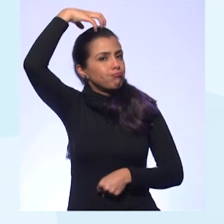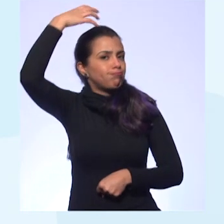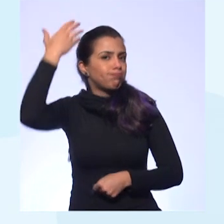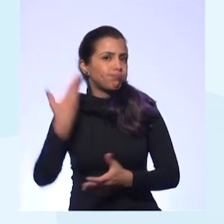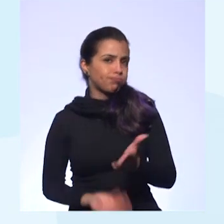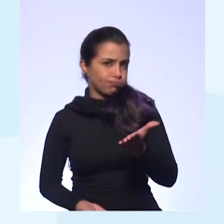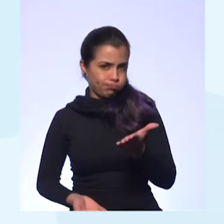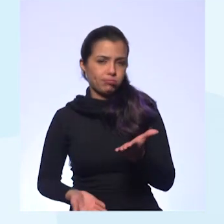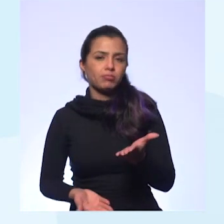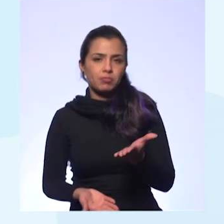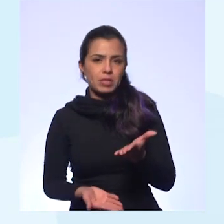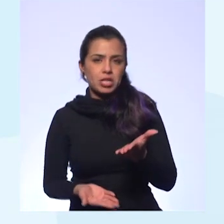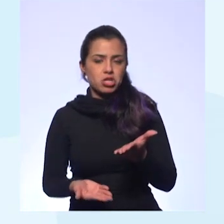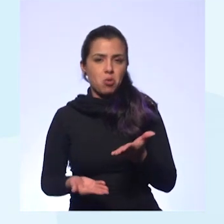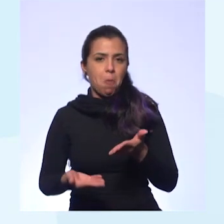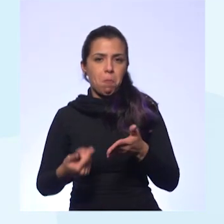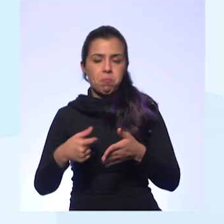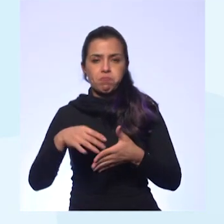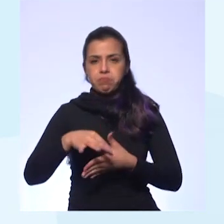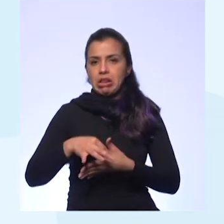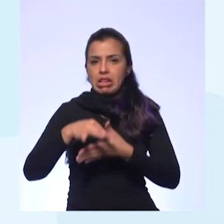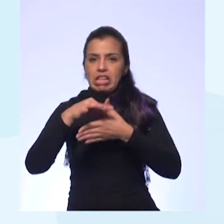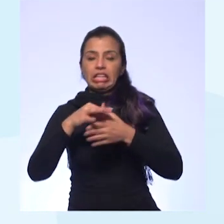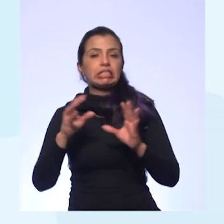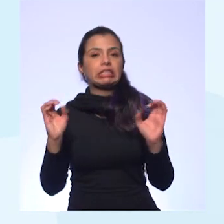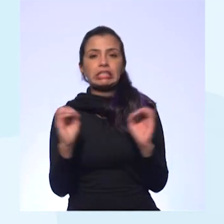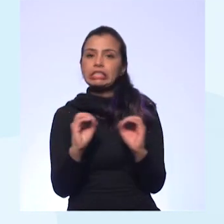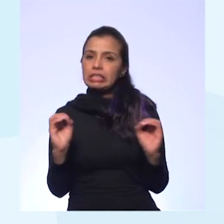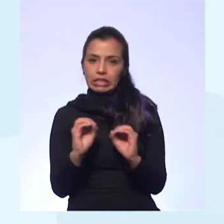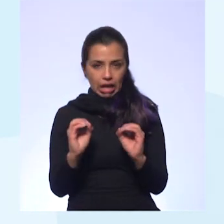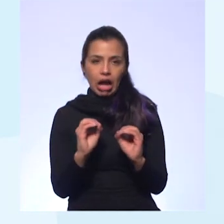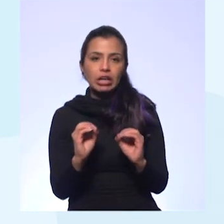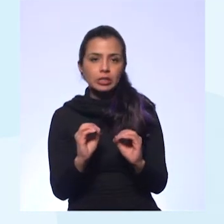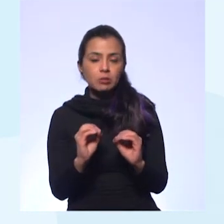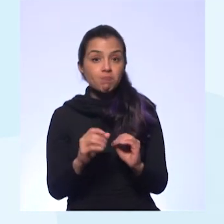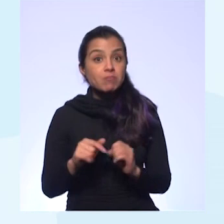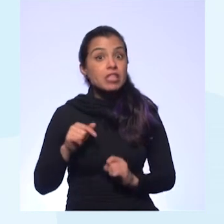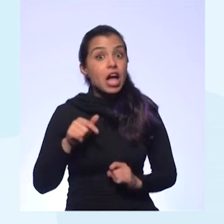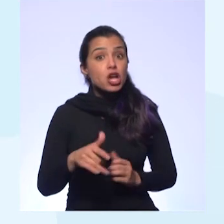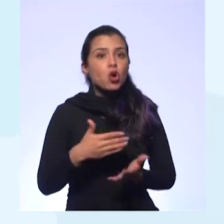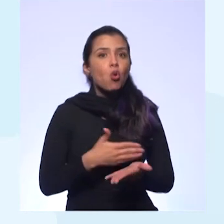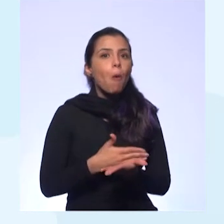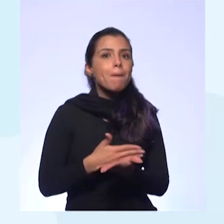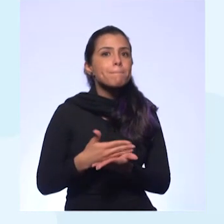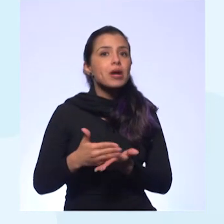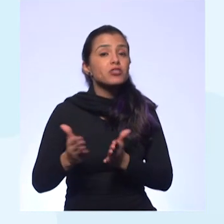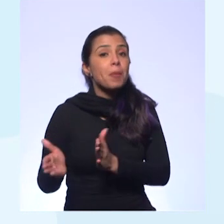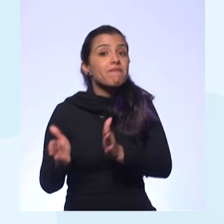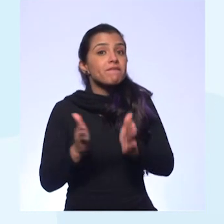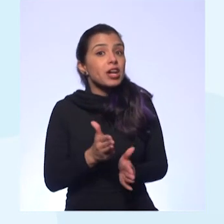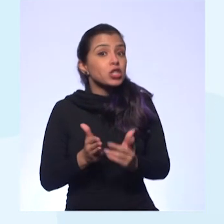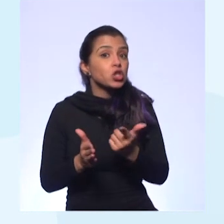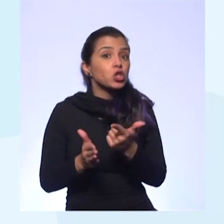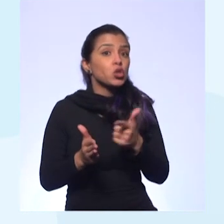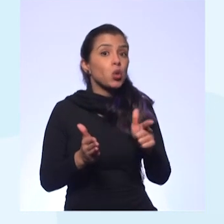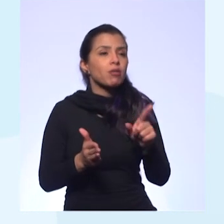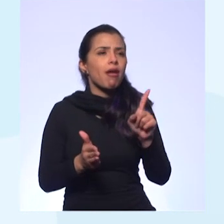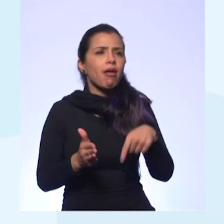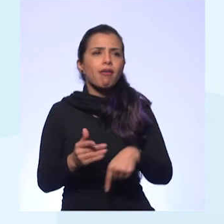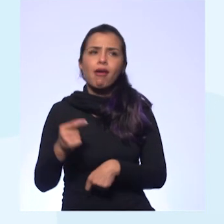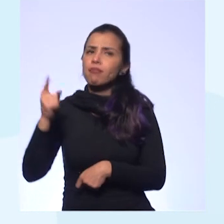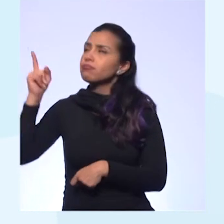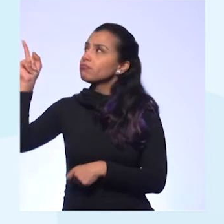o governante nem sob uma constituição. É aí que vai entrar uma outra fase, que é a fase da